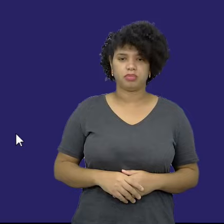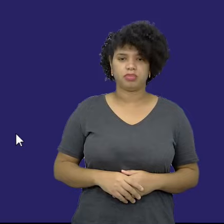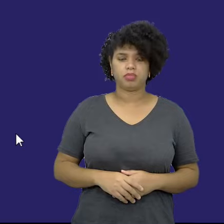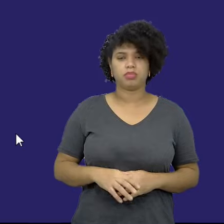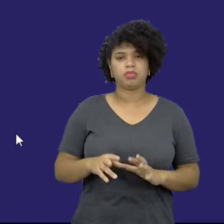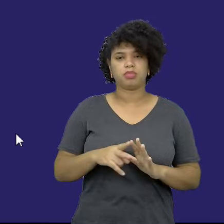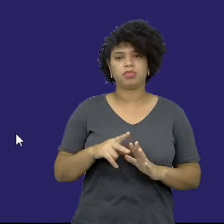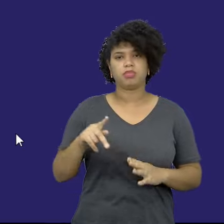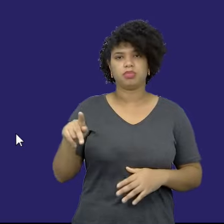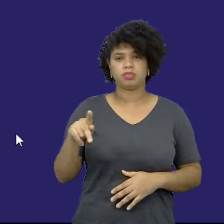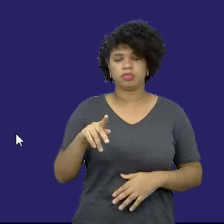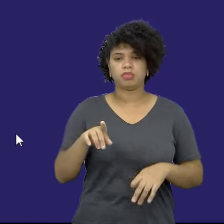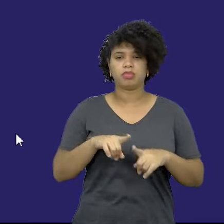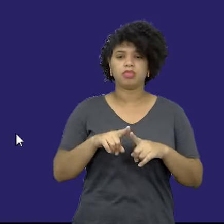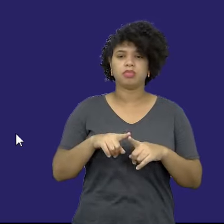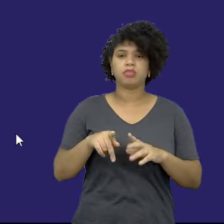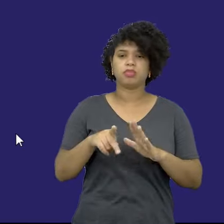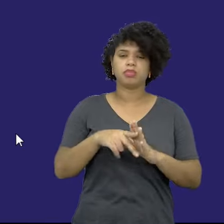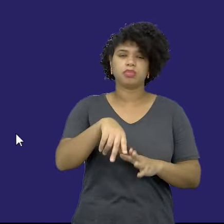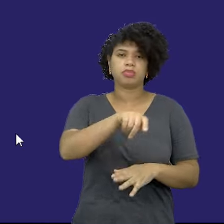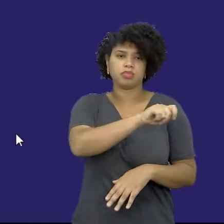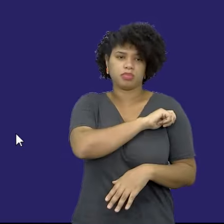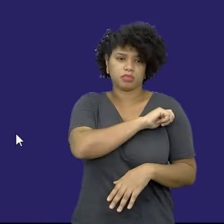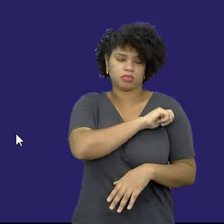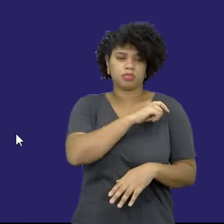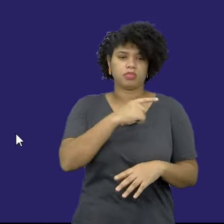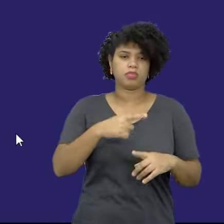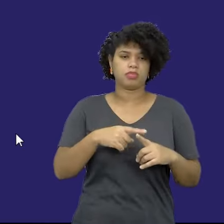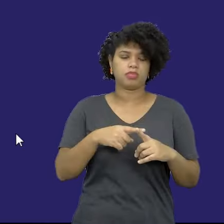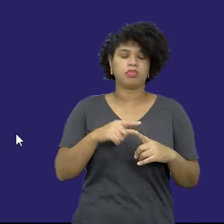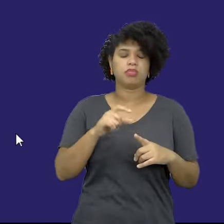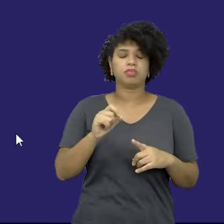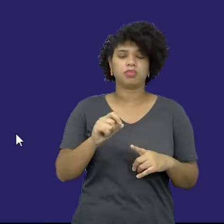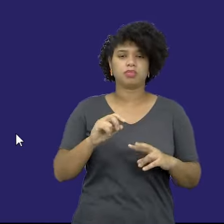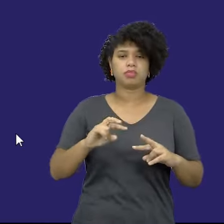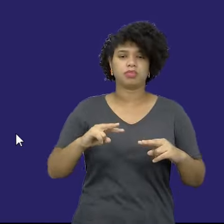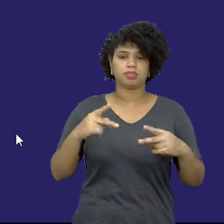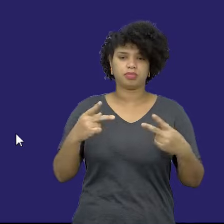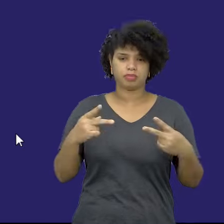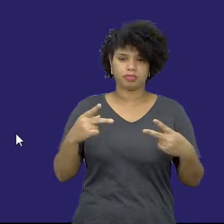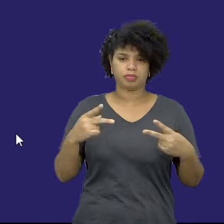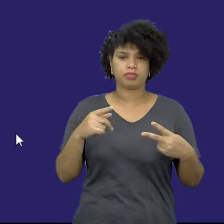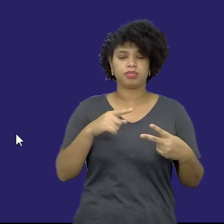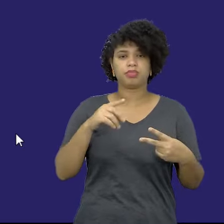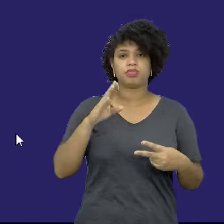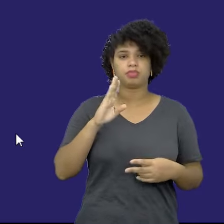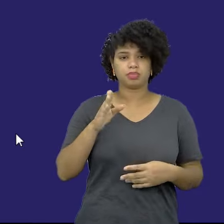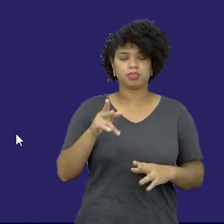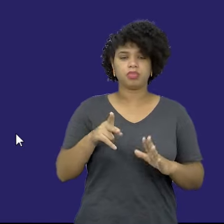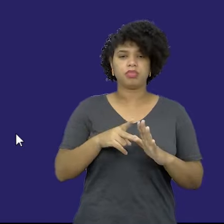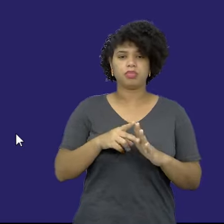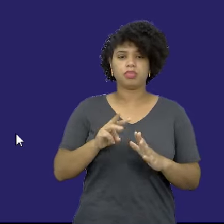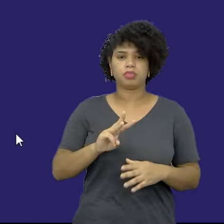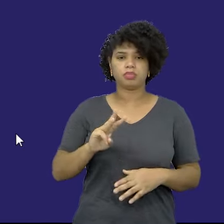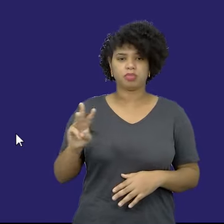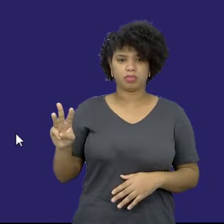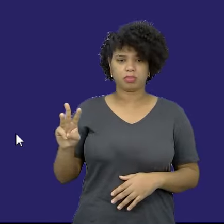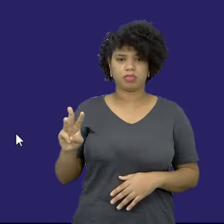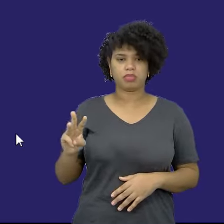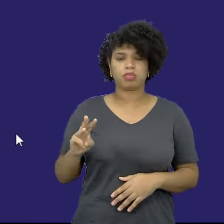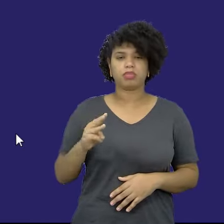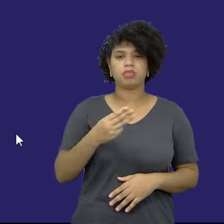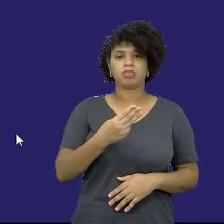do professor quanto do aluno. Então, aqui nesse link, vocês serão direcionados direto para o site da EFAP, onde vocês